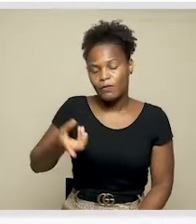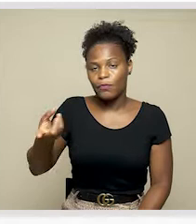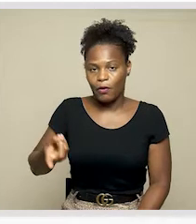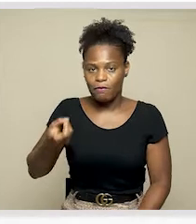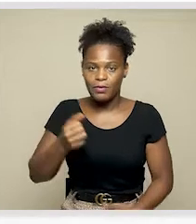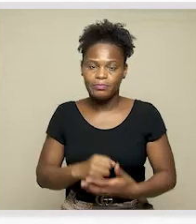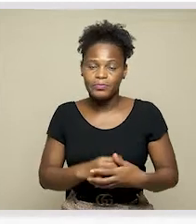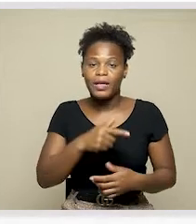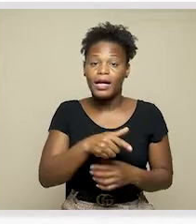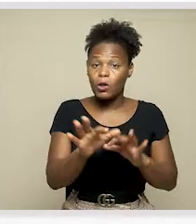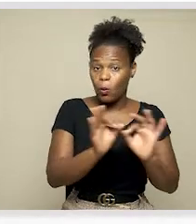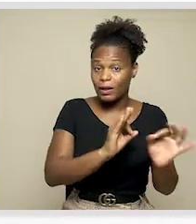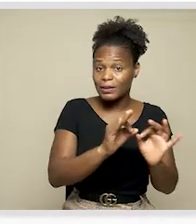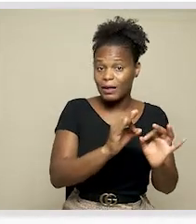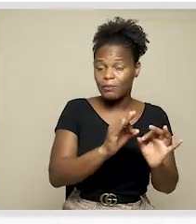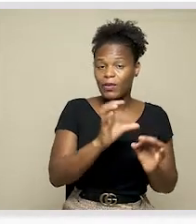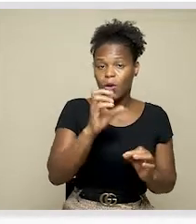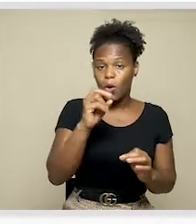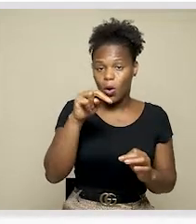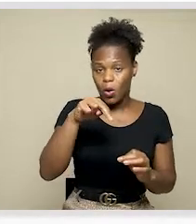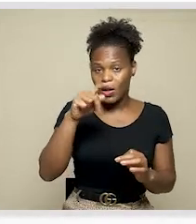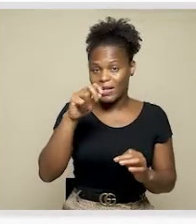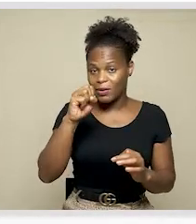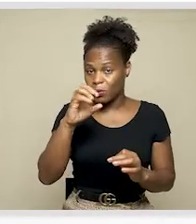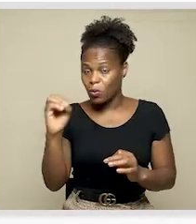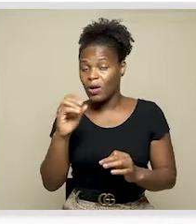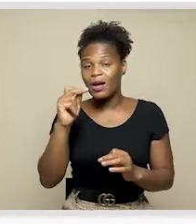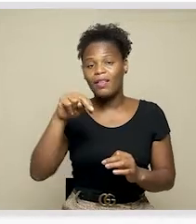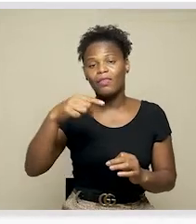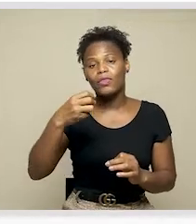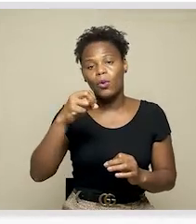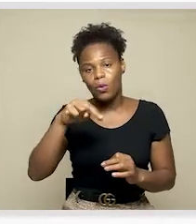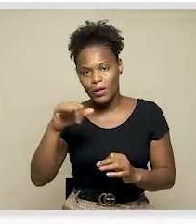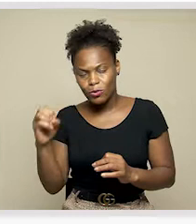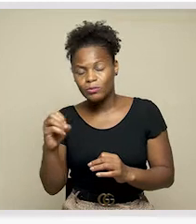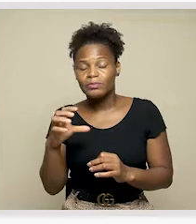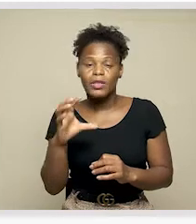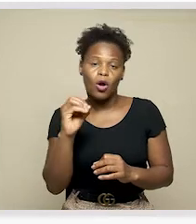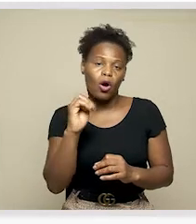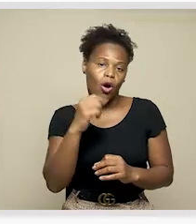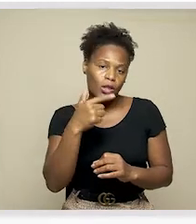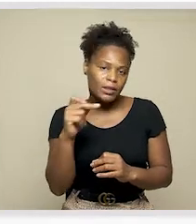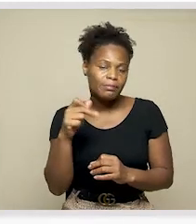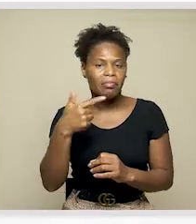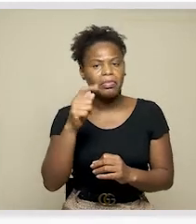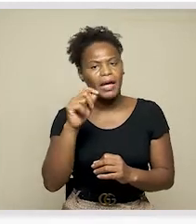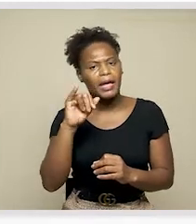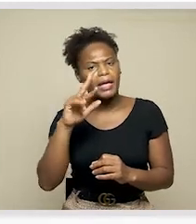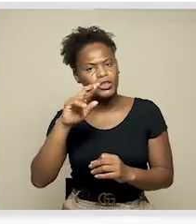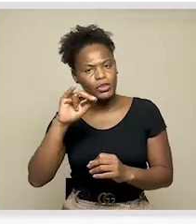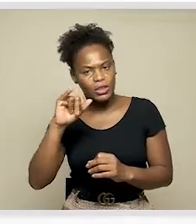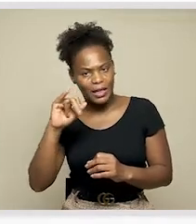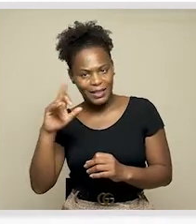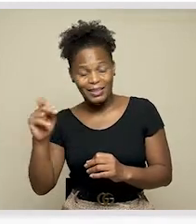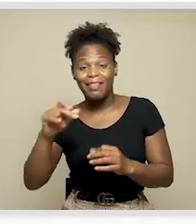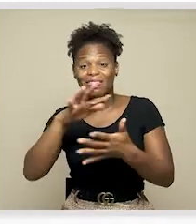1899. Era organizada pelo cônego António Manuel da Costa Teixeira e os textos eram preparados em São Nicolau